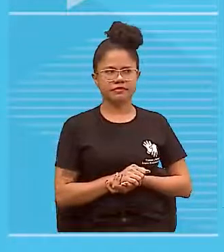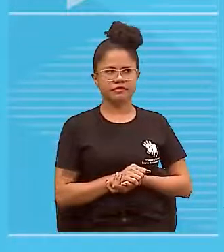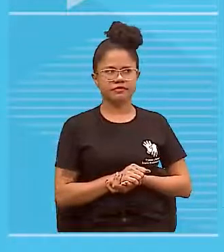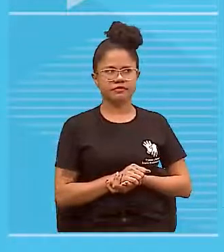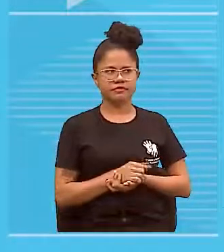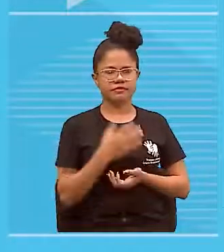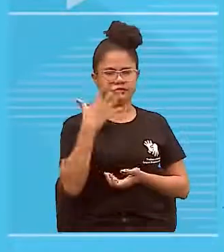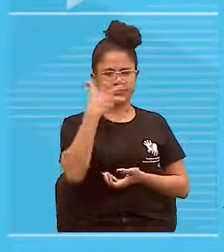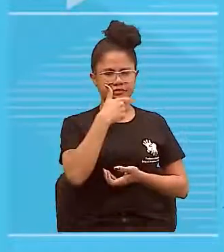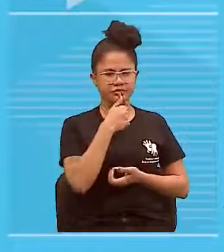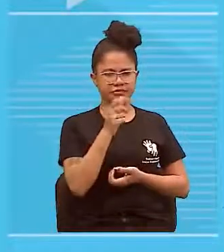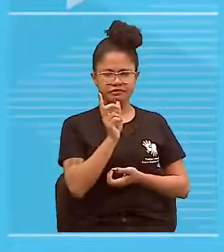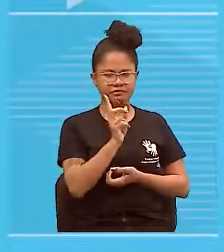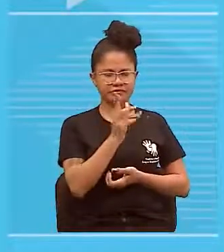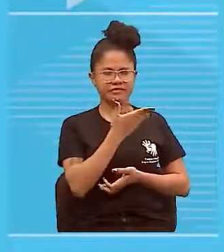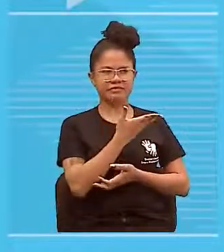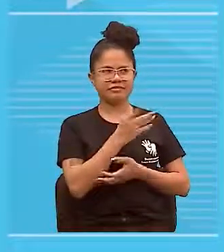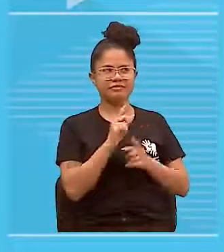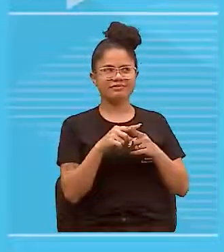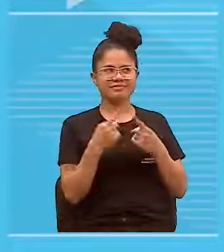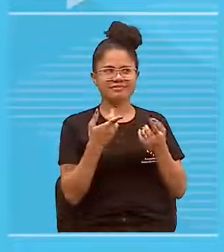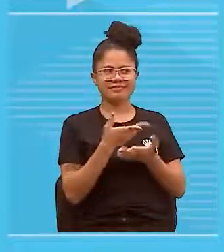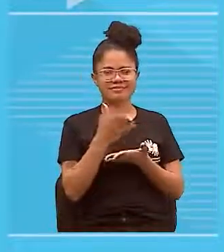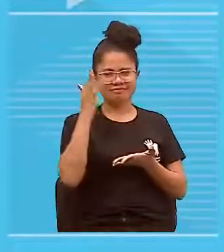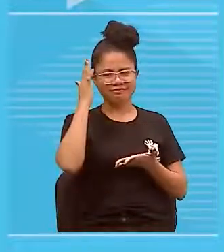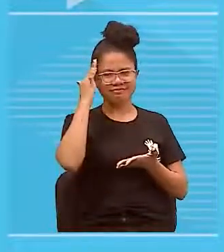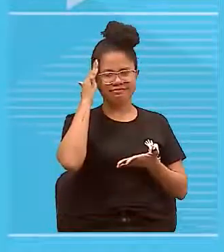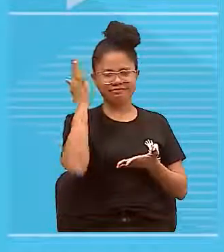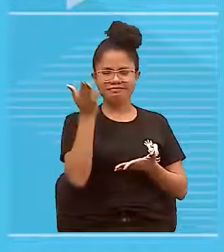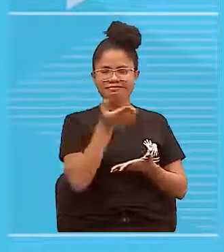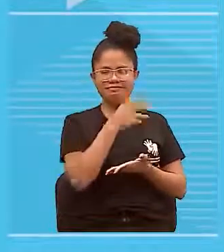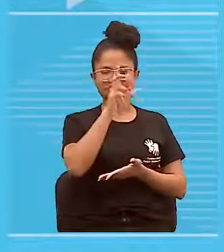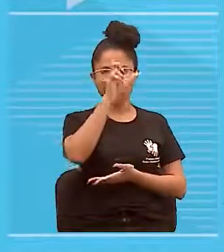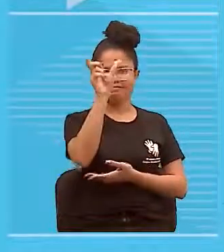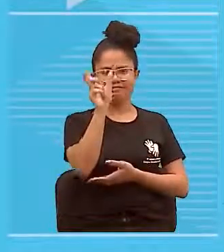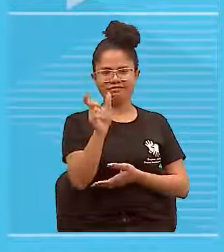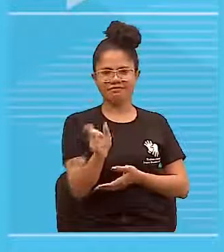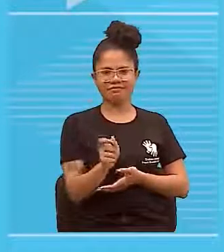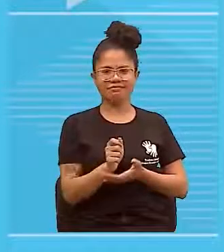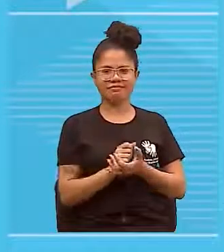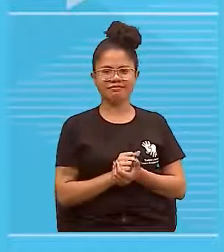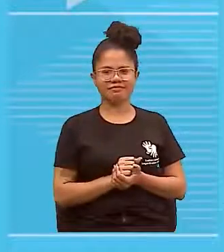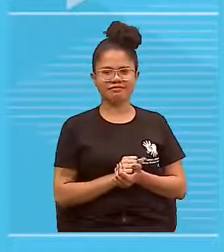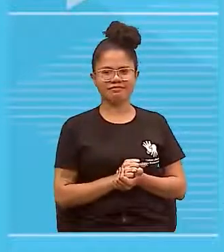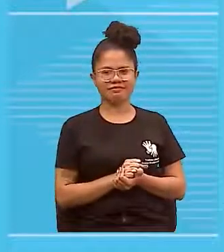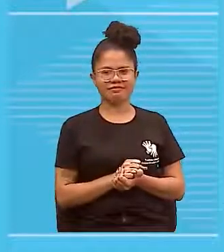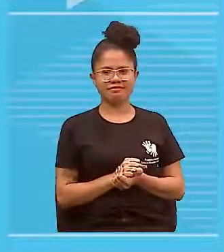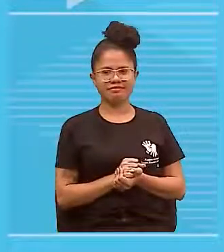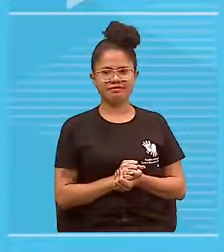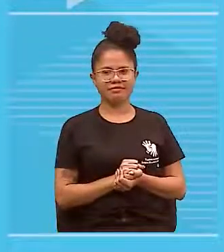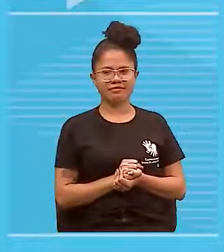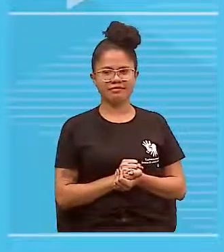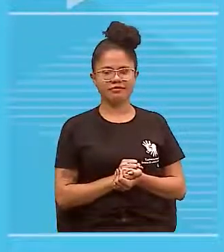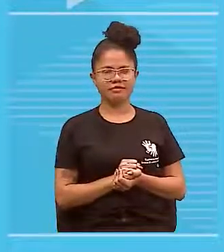Tá lindo? Não, não tá lindo. Mas vocês entenderam que é o Piauí. Tá certo?